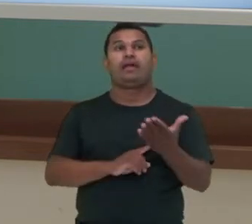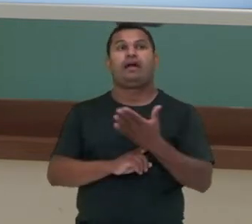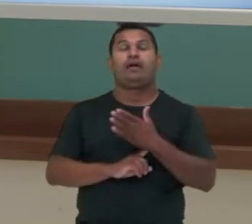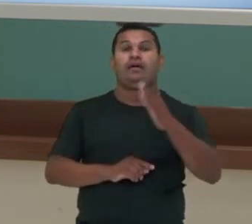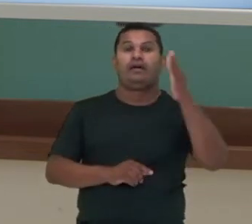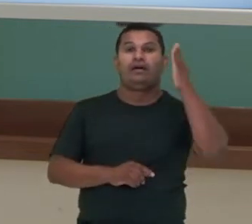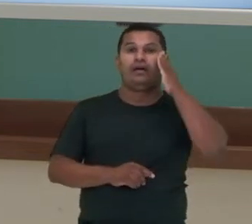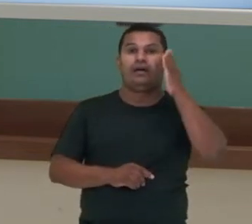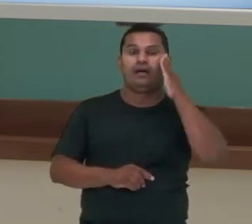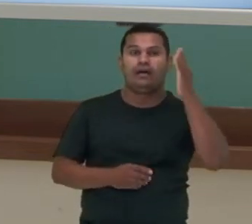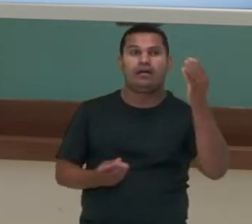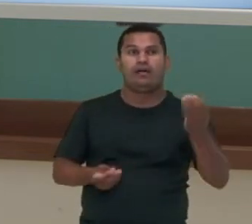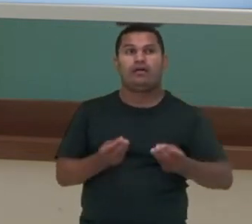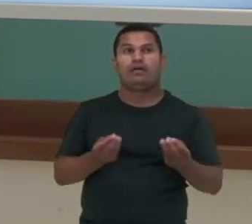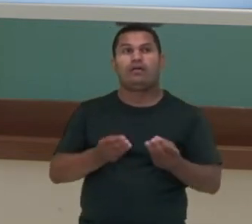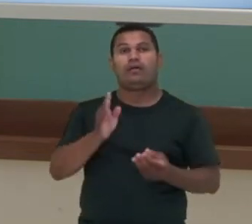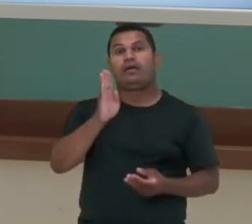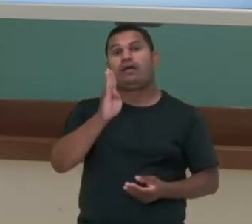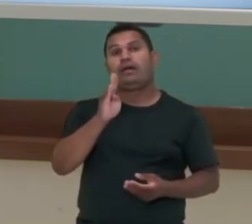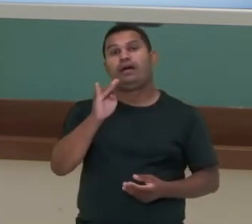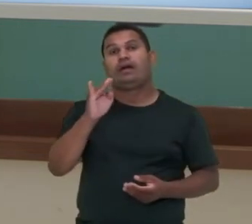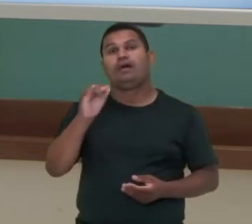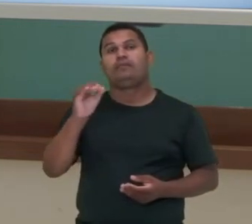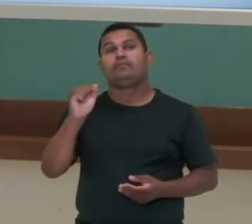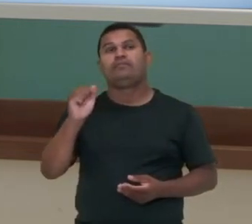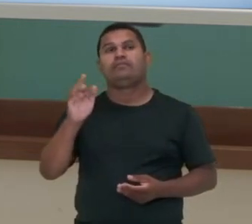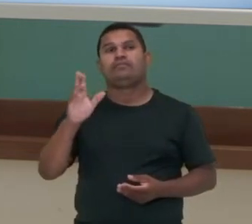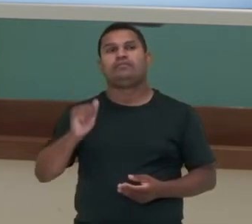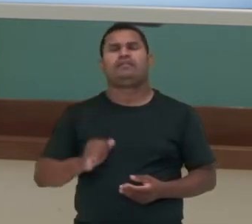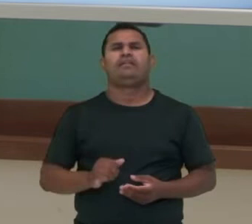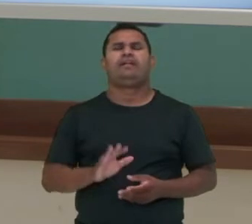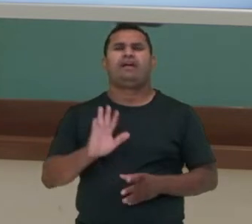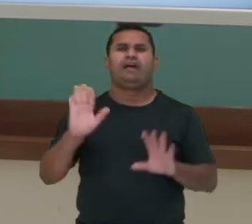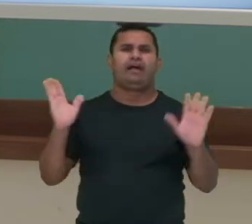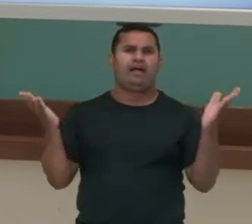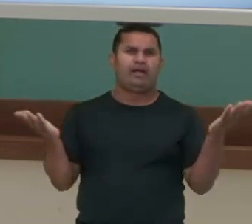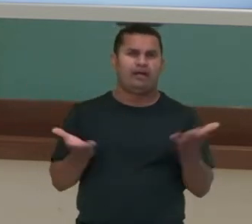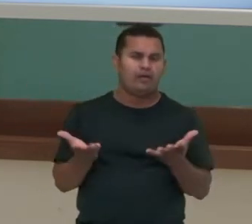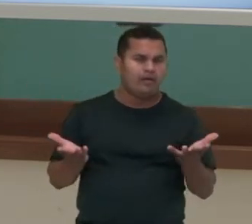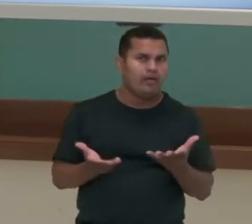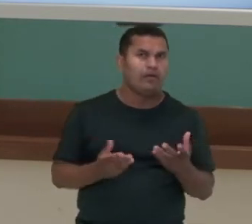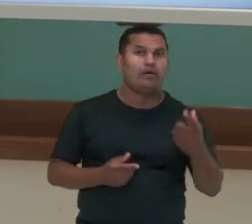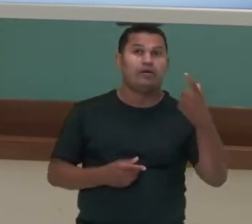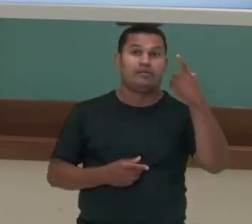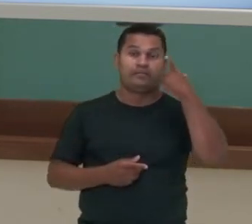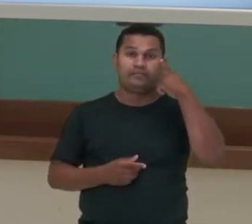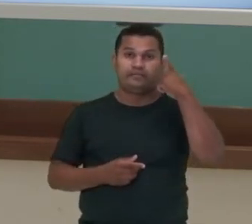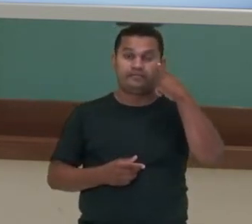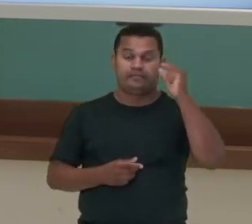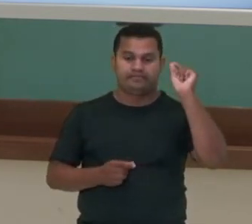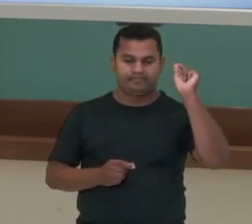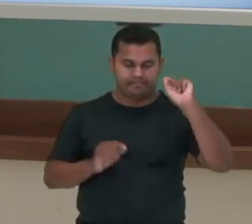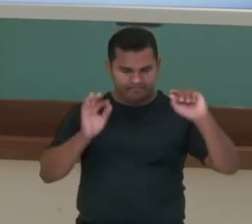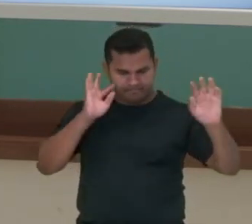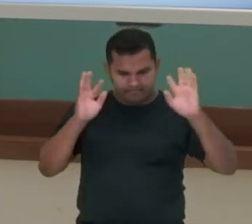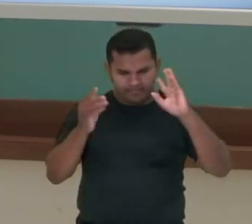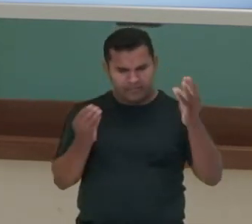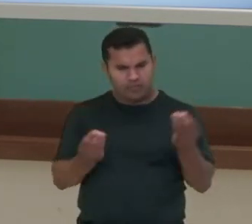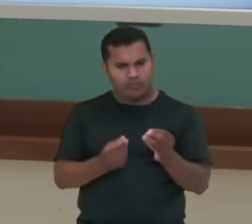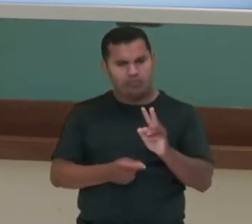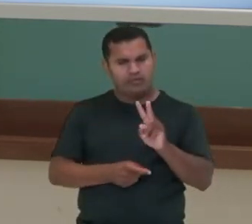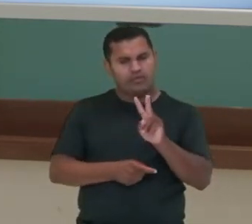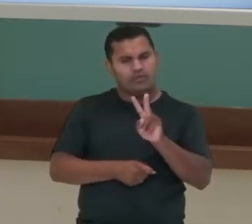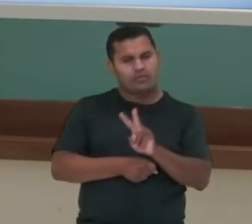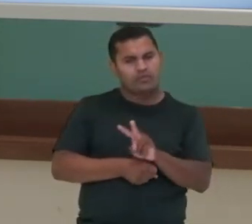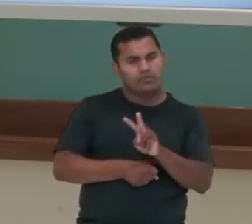que pensar algumas características de cuidado, de conservação desse